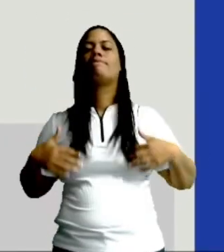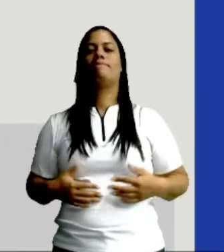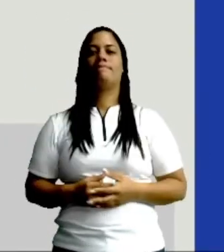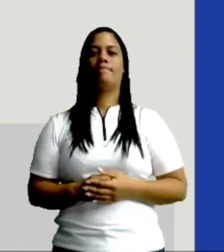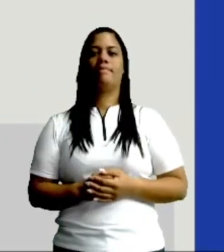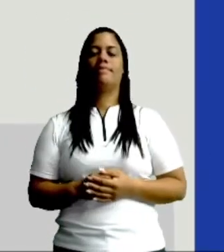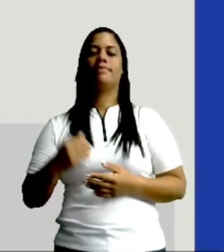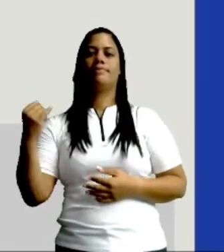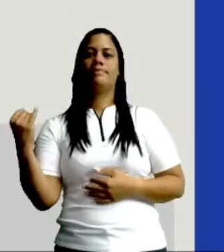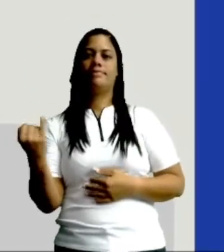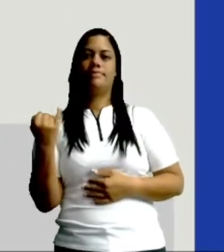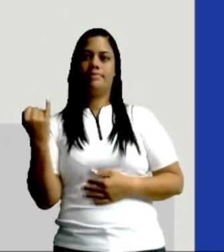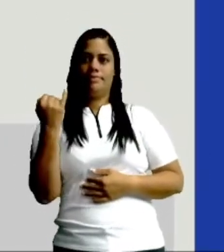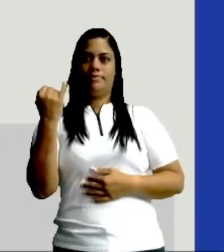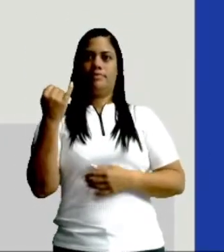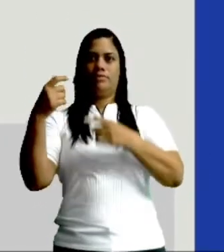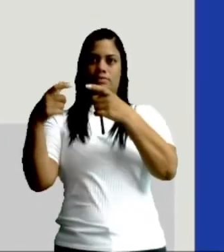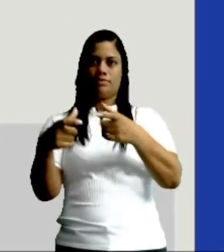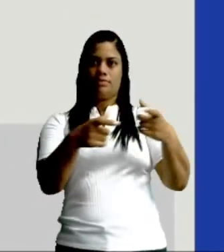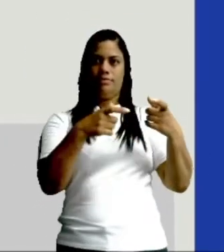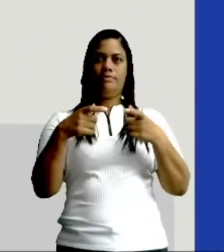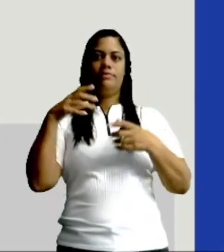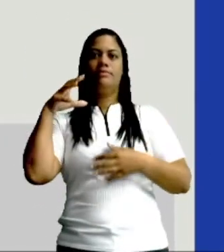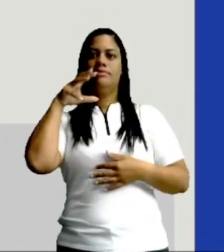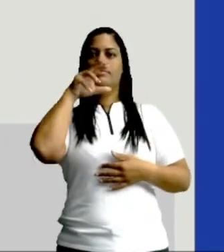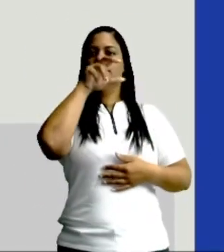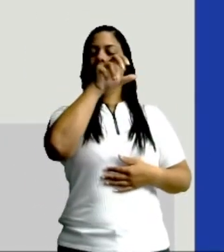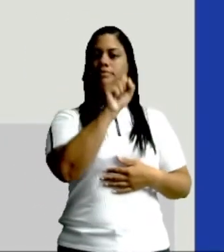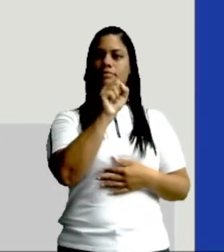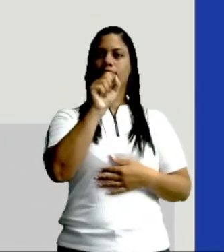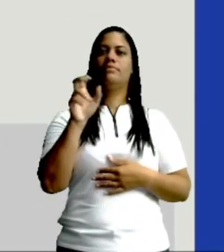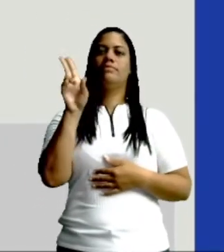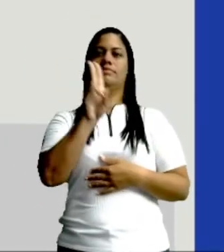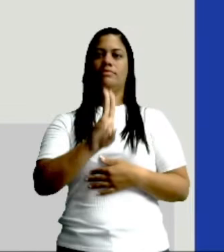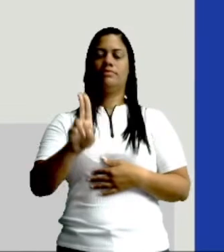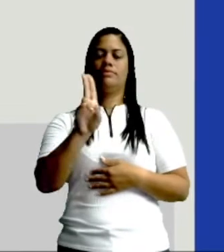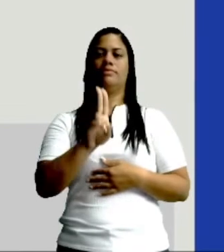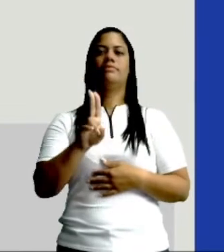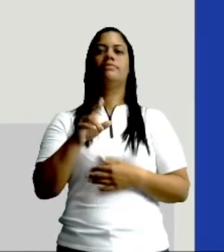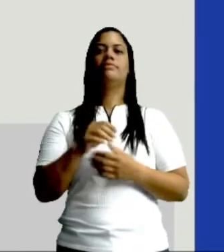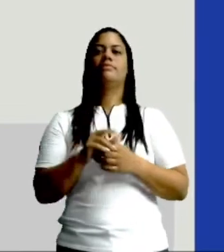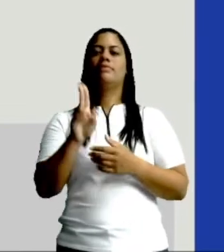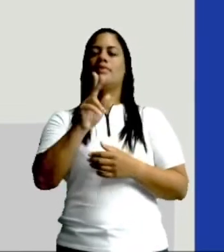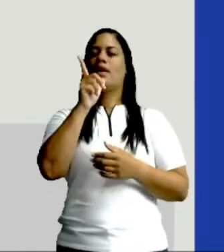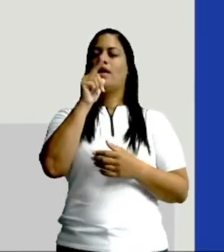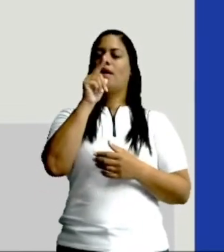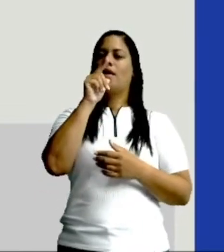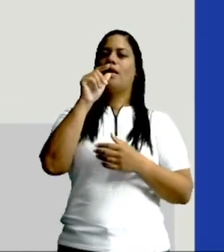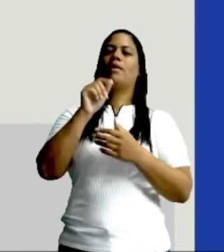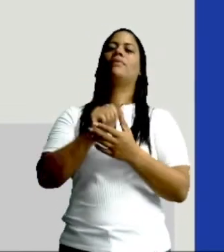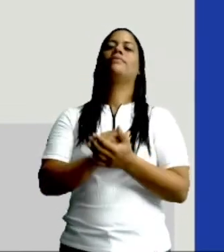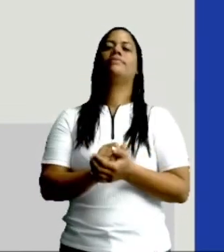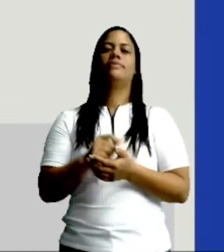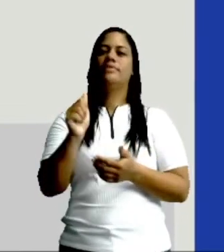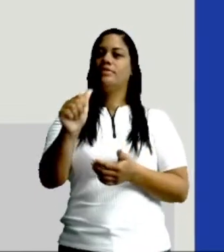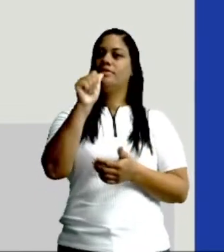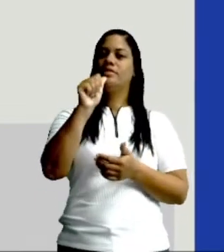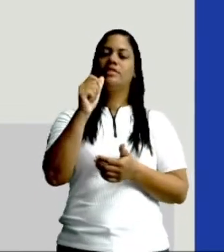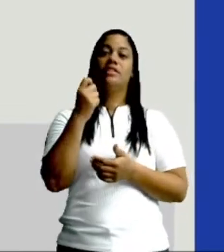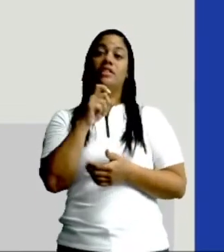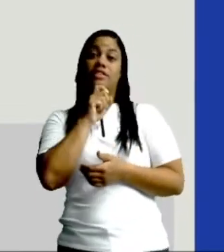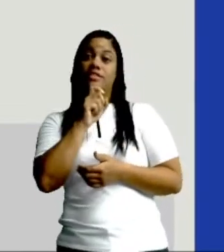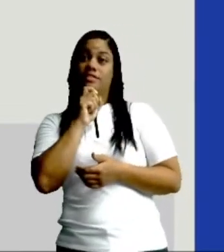É recomendado, em áreas mais quentes, o consumo de muitos líquidos, geralmente a bebida gelada. Também